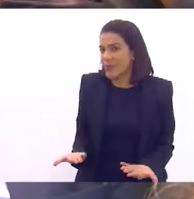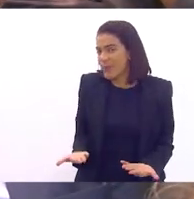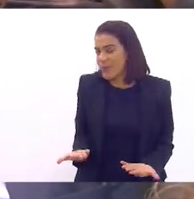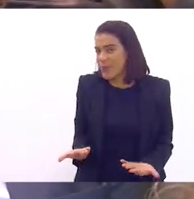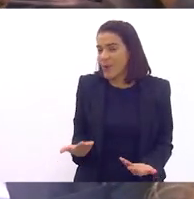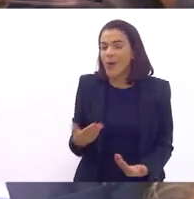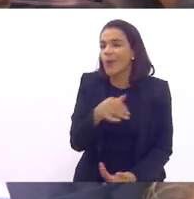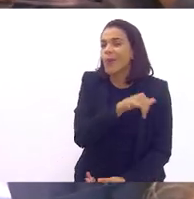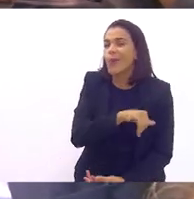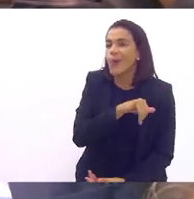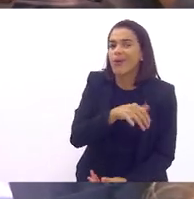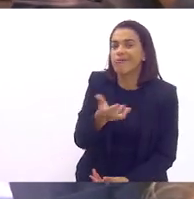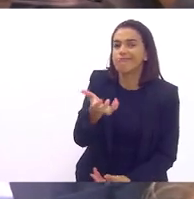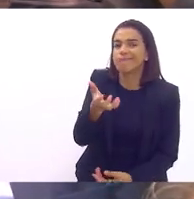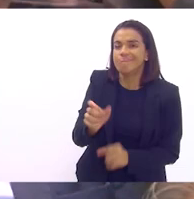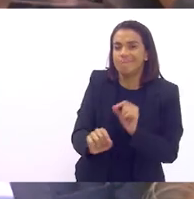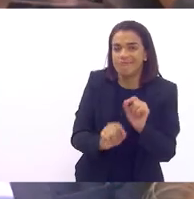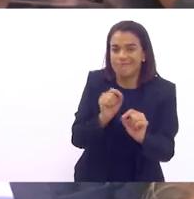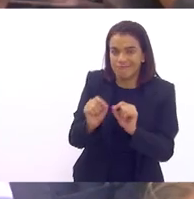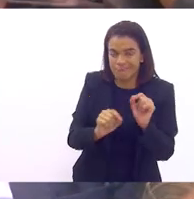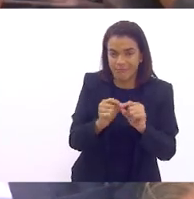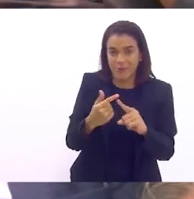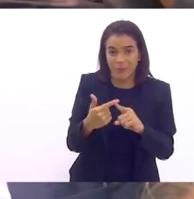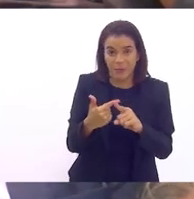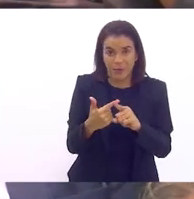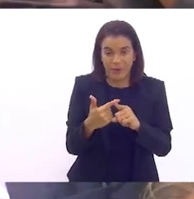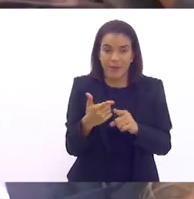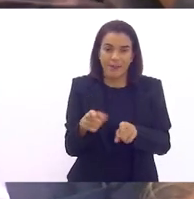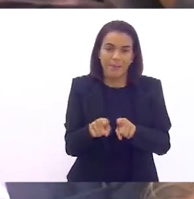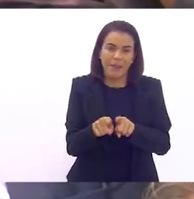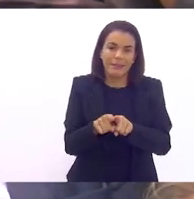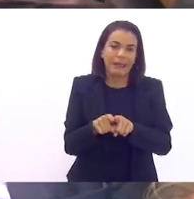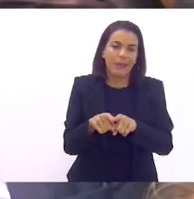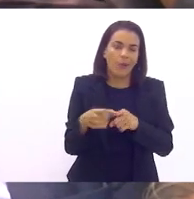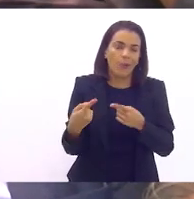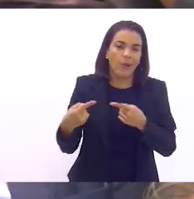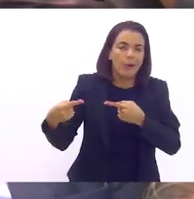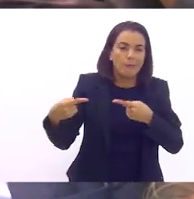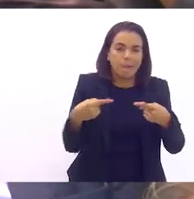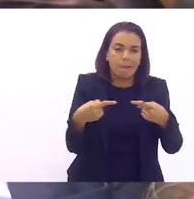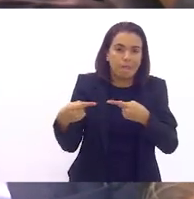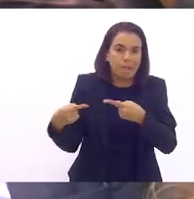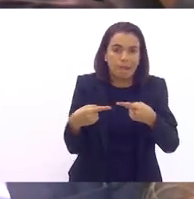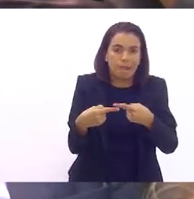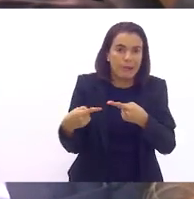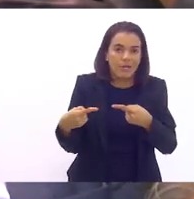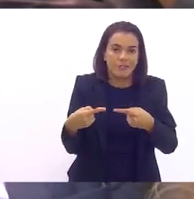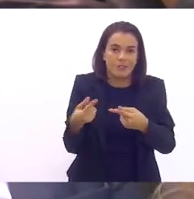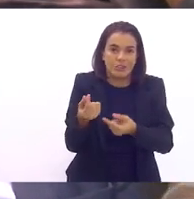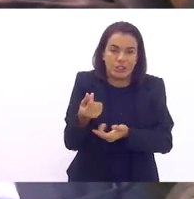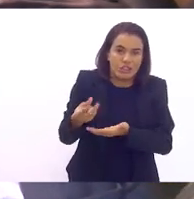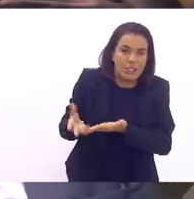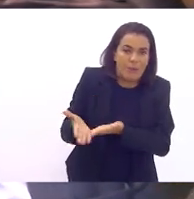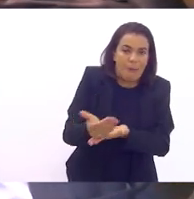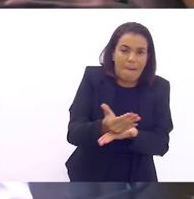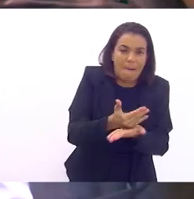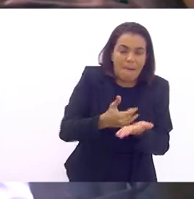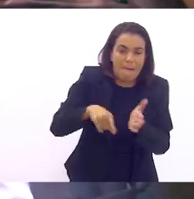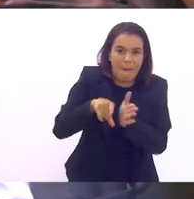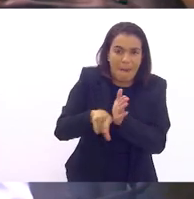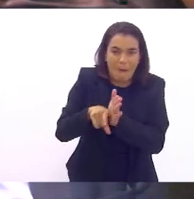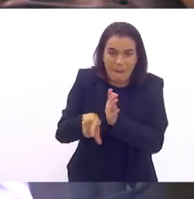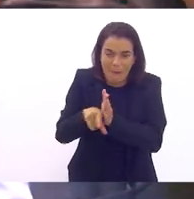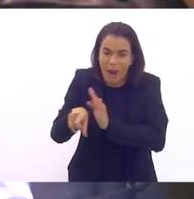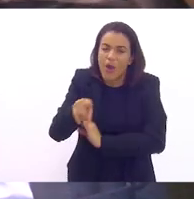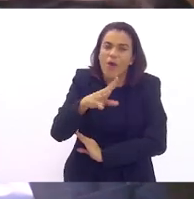fnep foi muito interessante aja visto que além da conhecida guerra fiscal por exemplo eh que já tem sido trabalhado enfim todos